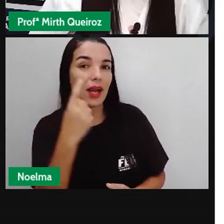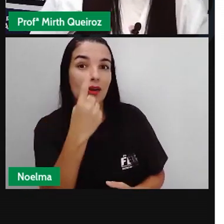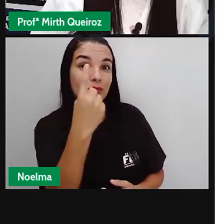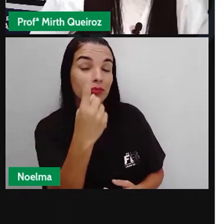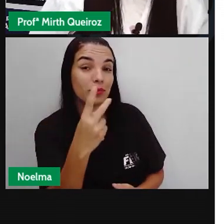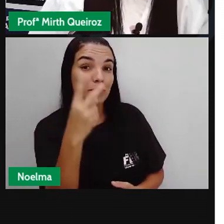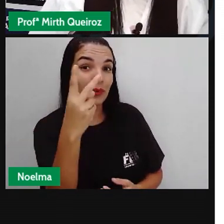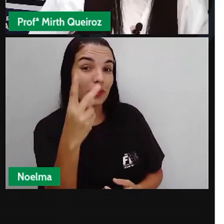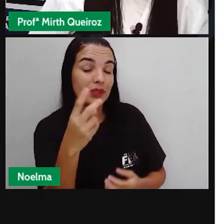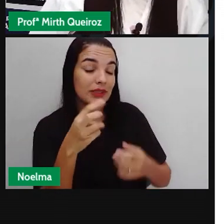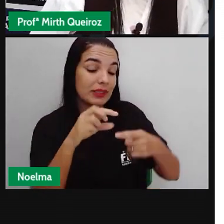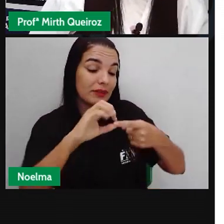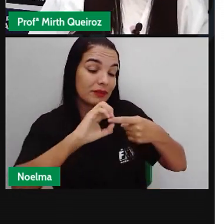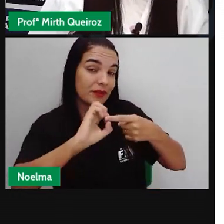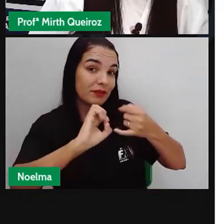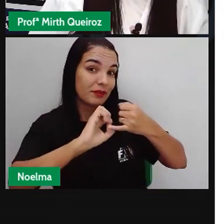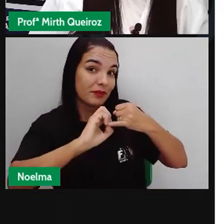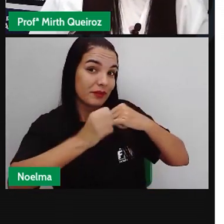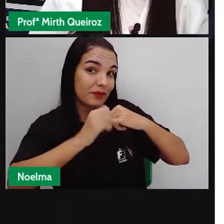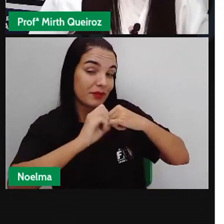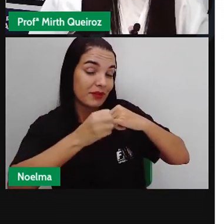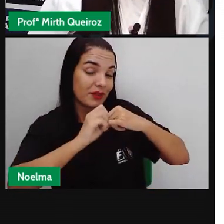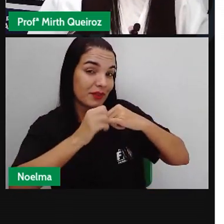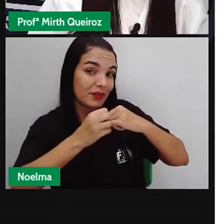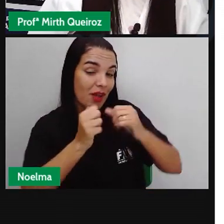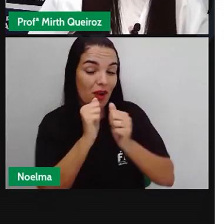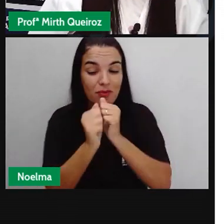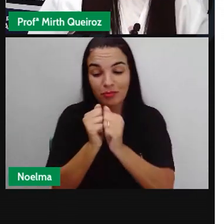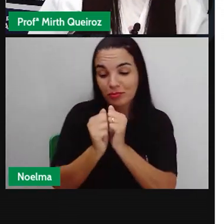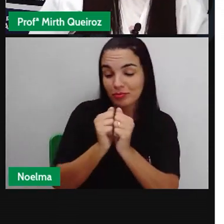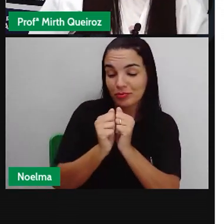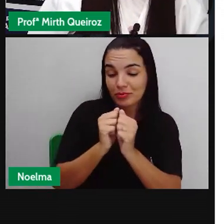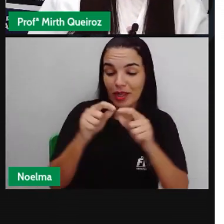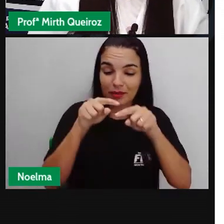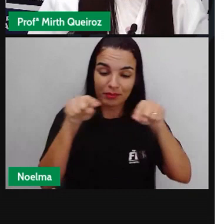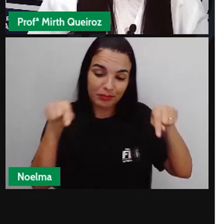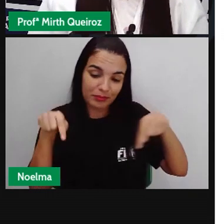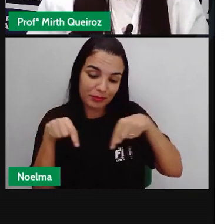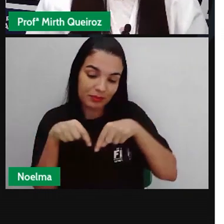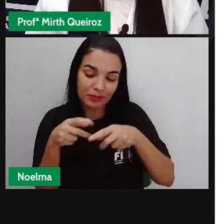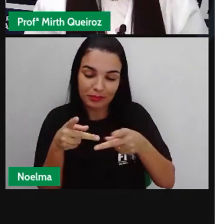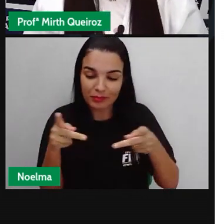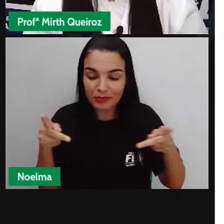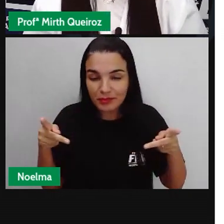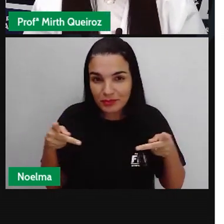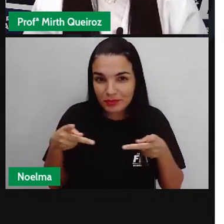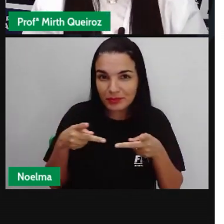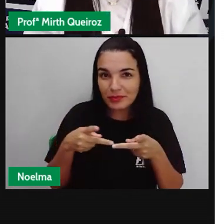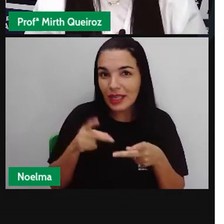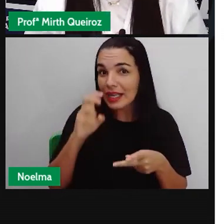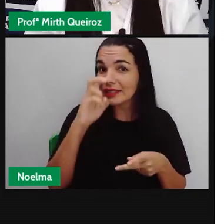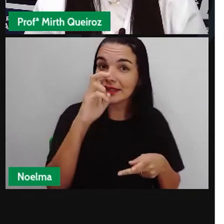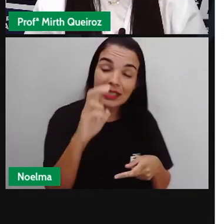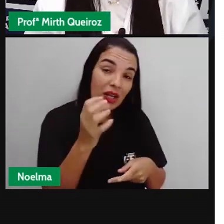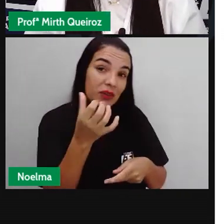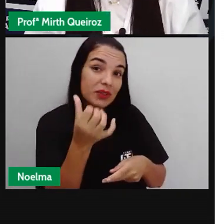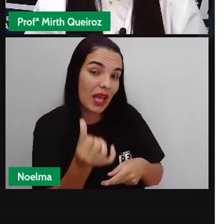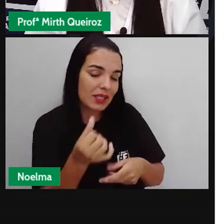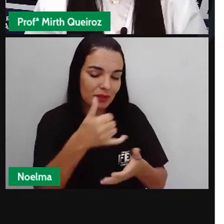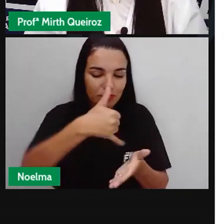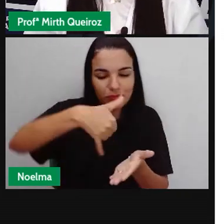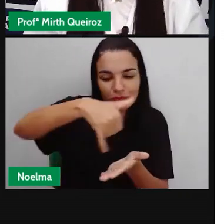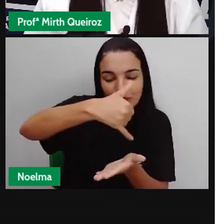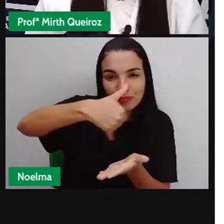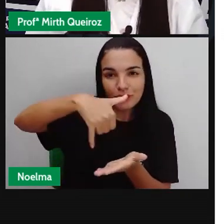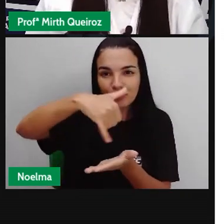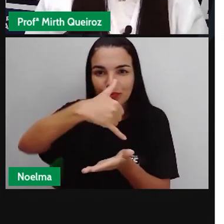dois, feijão com arroz, três, quatro, feijão no prato, quatro, cinco, seis, mole em inglês. Vocês já ouviram falar sobre isso?